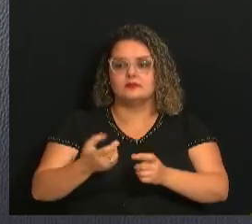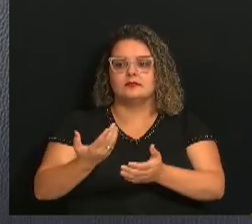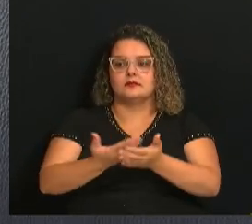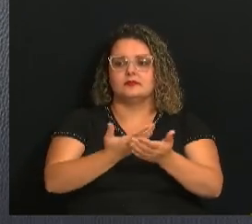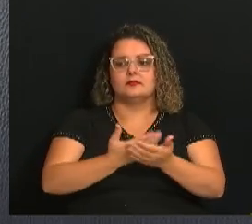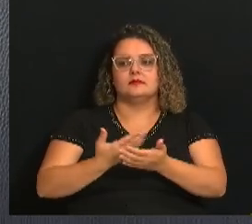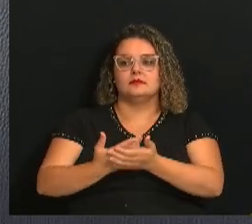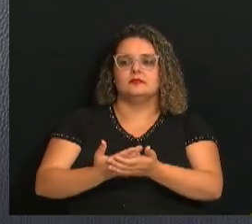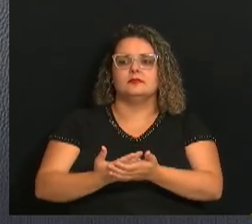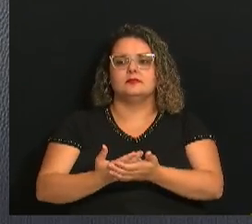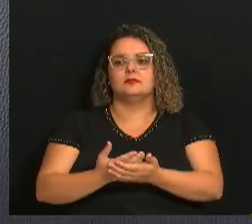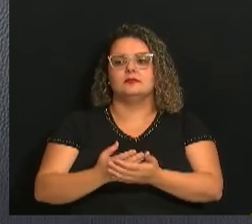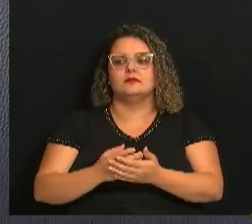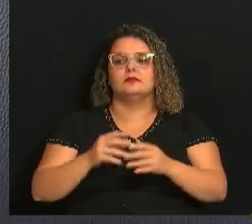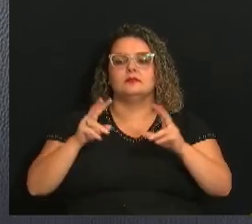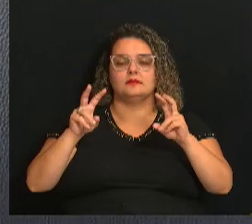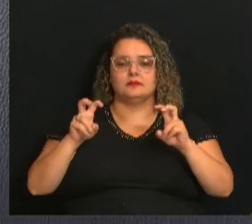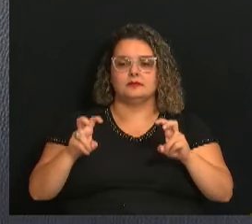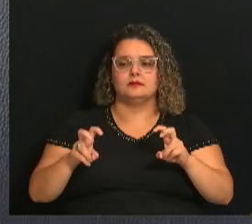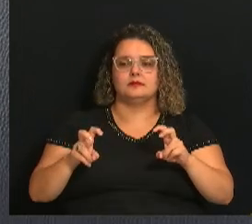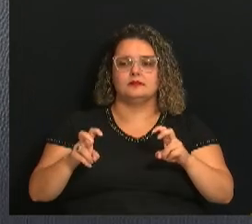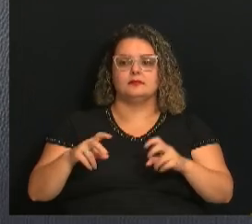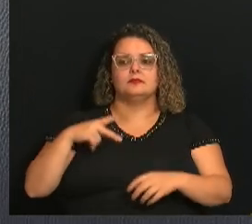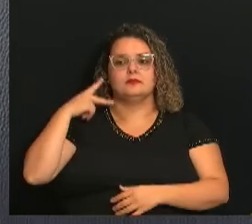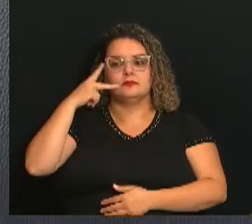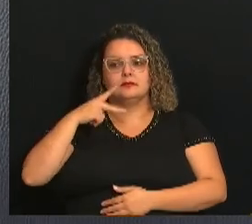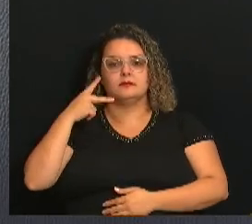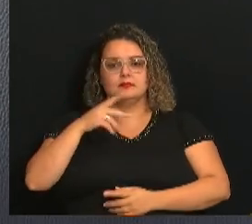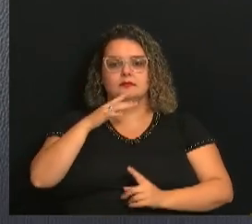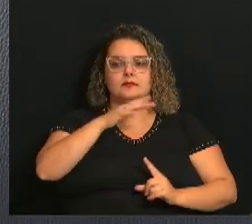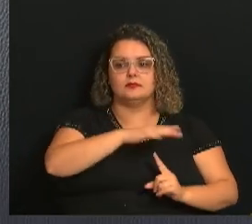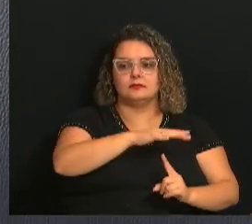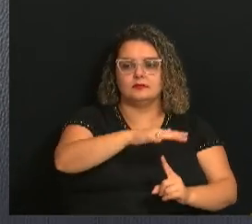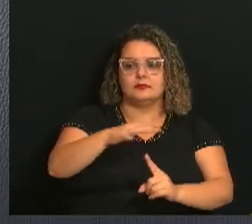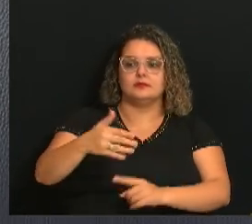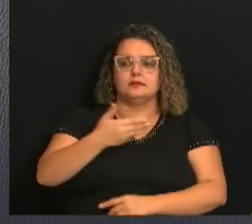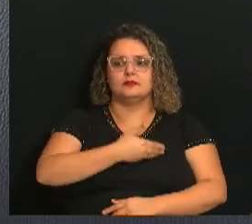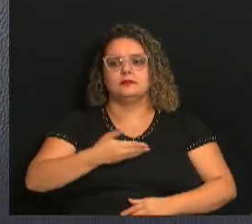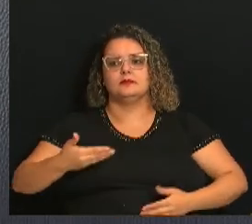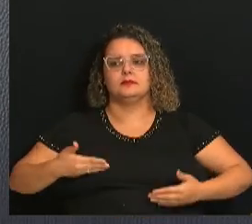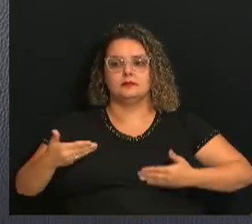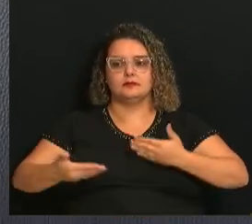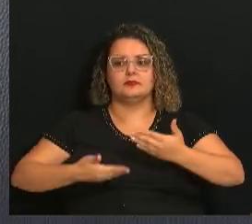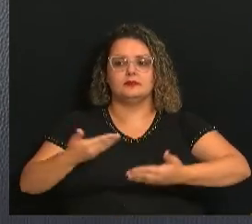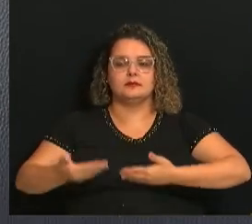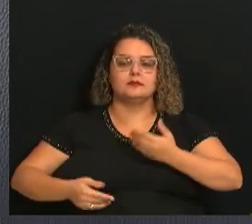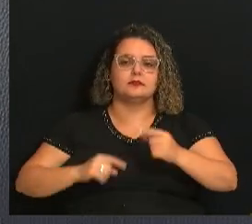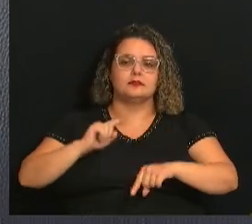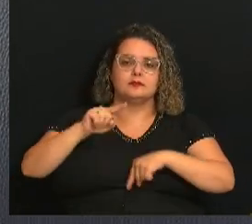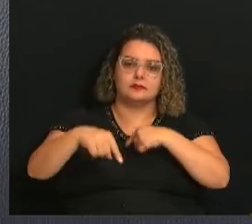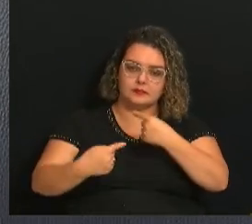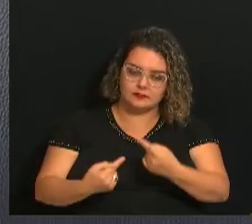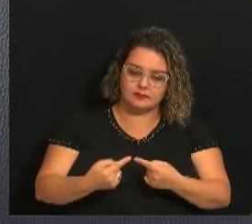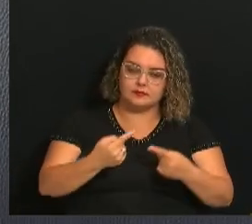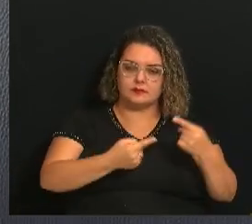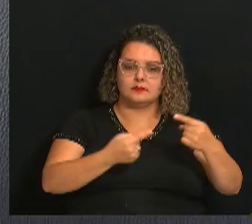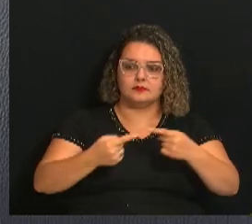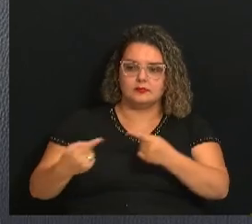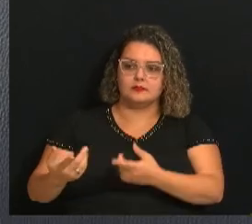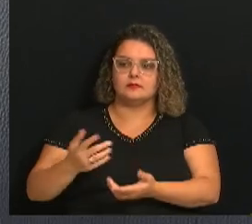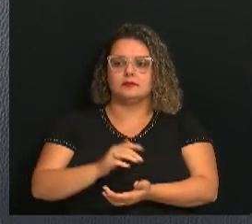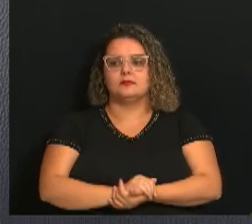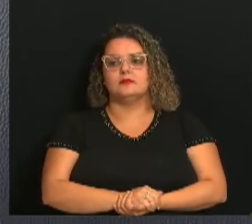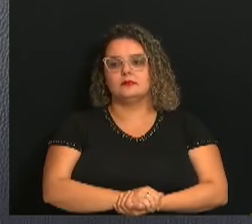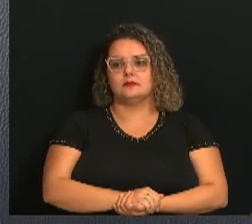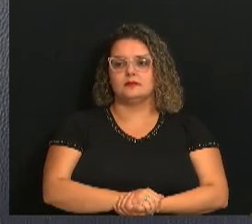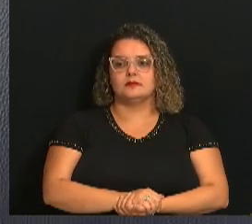só que lá nós vamos debater sobre a política ambiental e o funcionalismo público, né? É outra pasta também, enfim, a gente vê